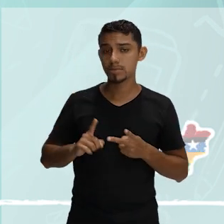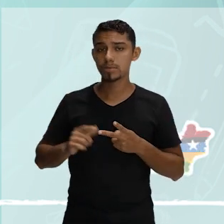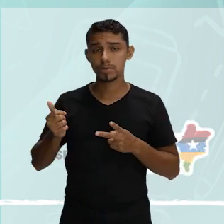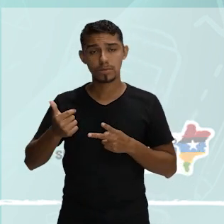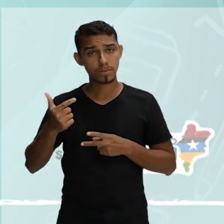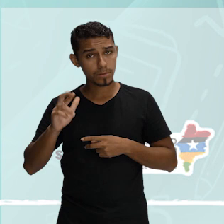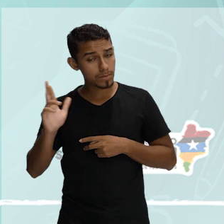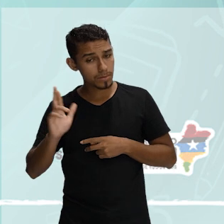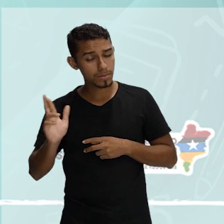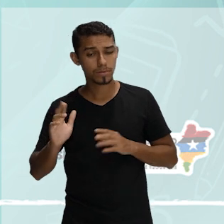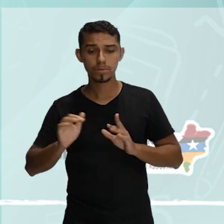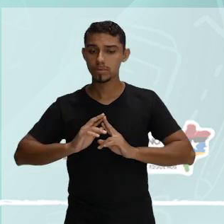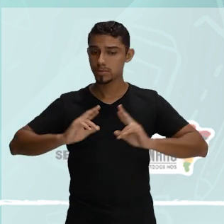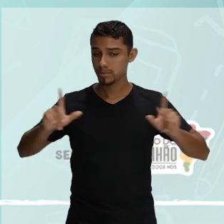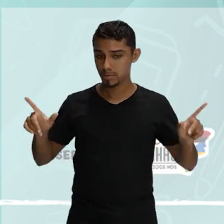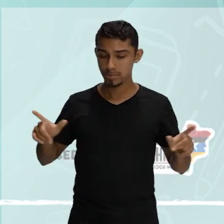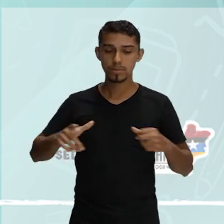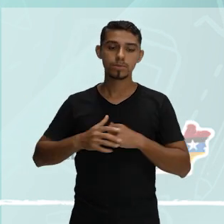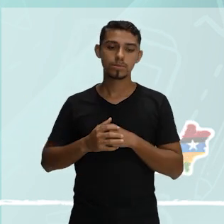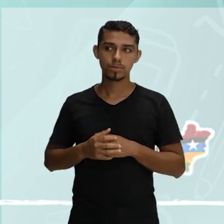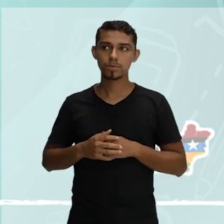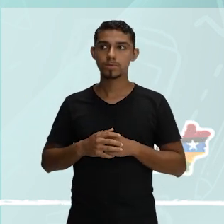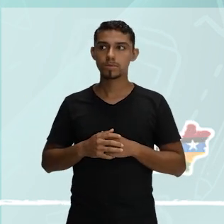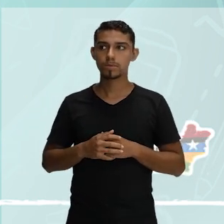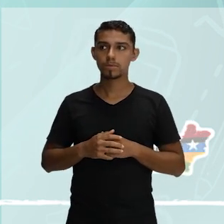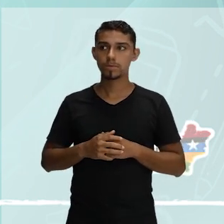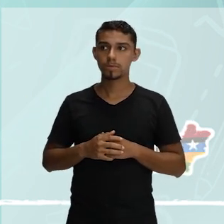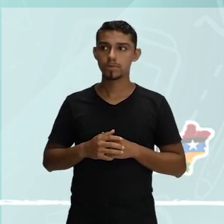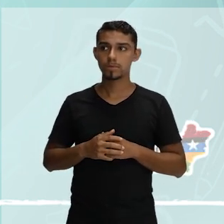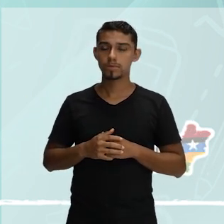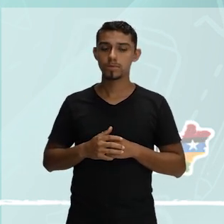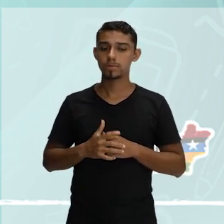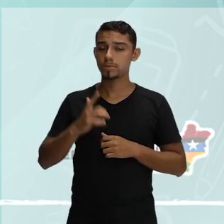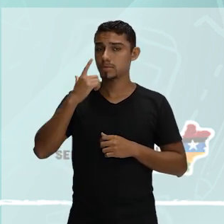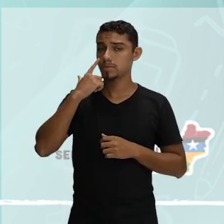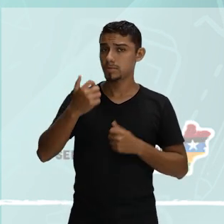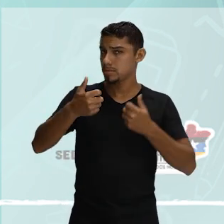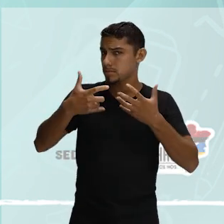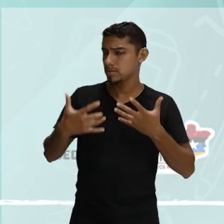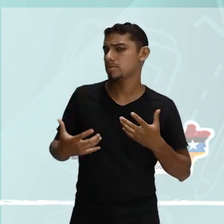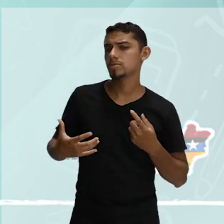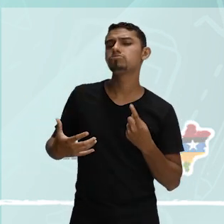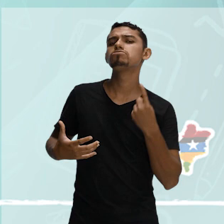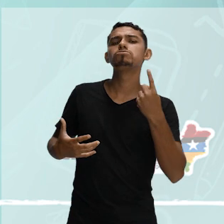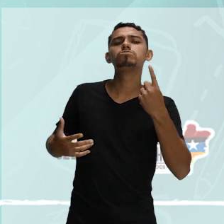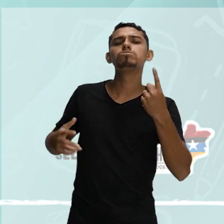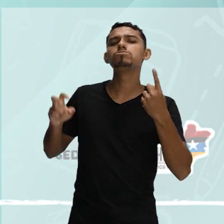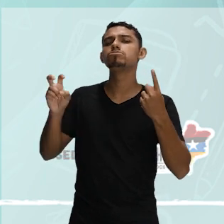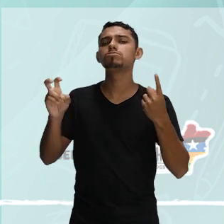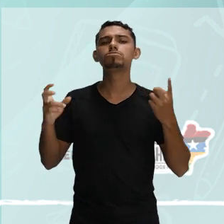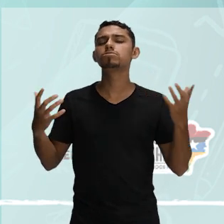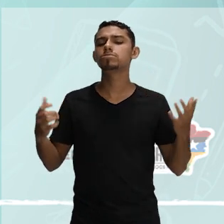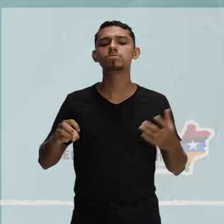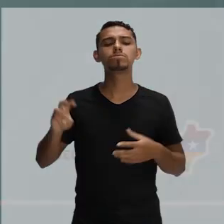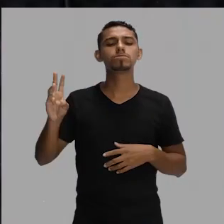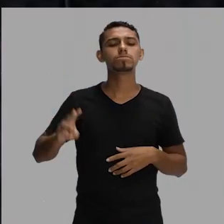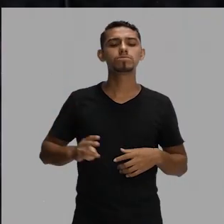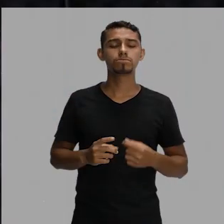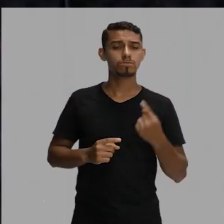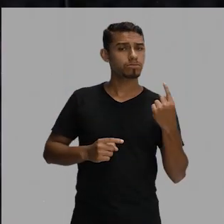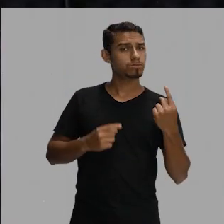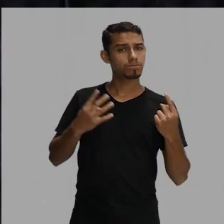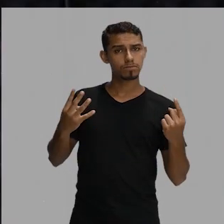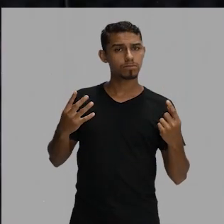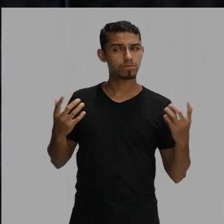gêneros diferentes. Ele está dizendo que 1 e 5 tem maior grau de parentesco do que 1 e 4. Quem é 1 e 4? Dacnis